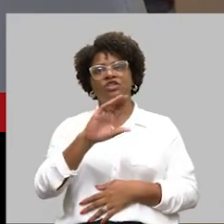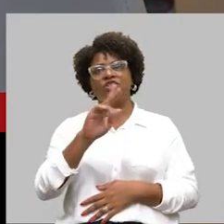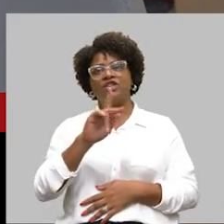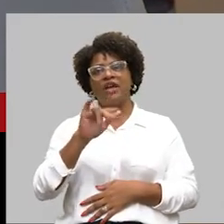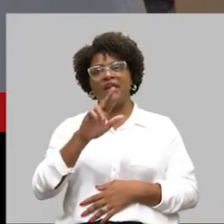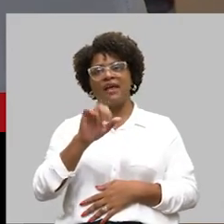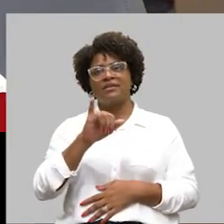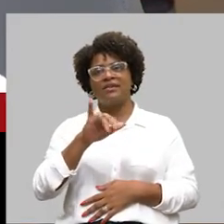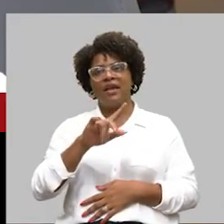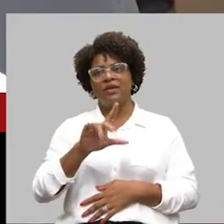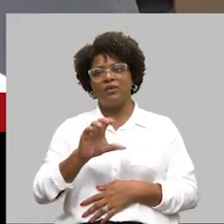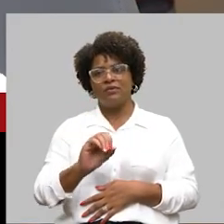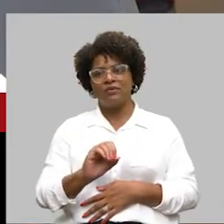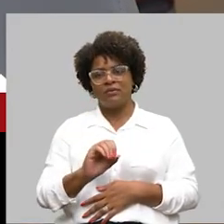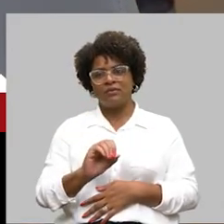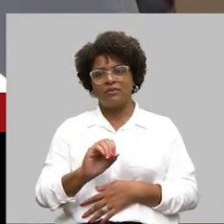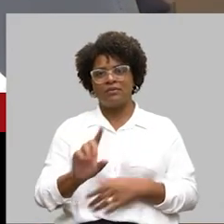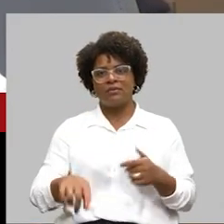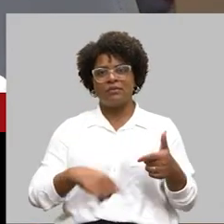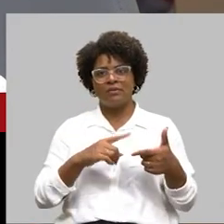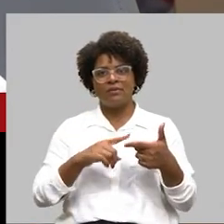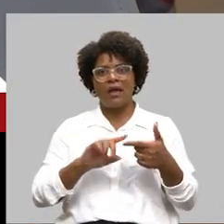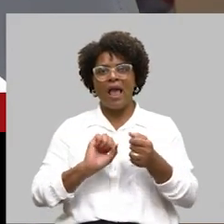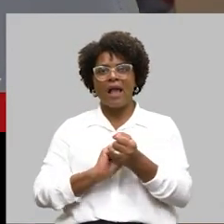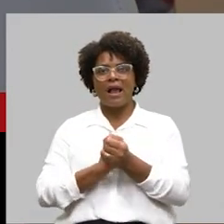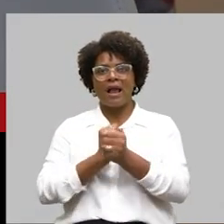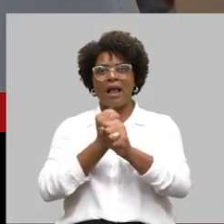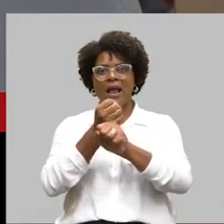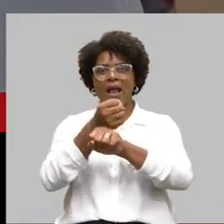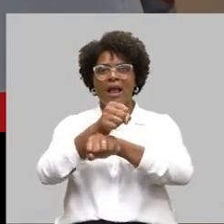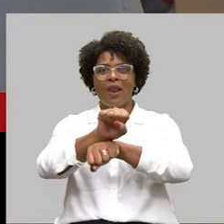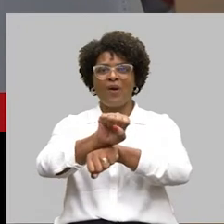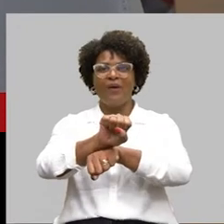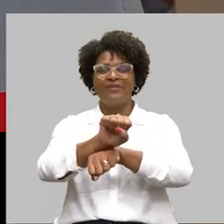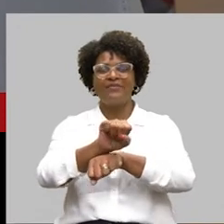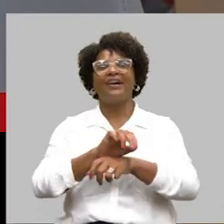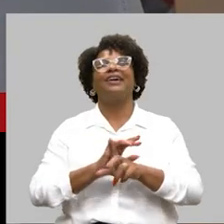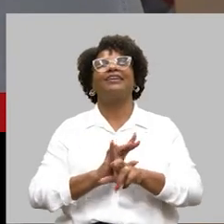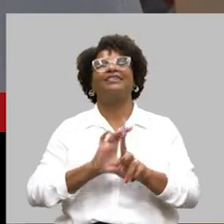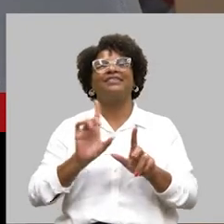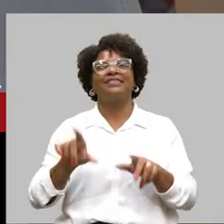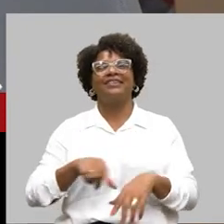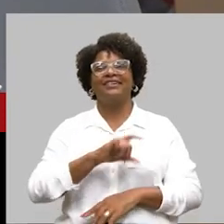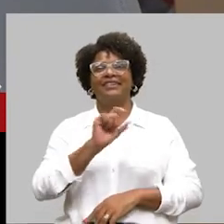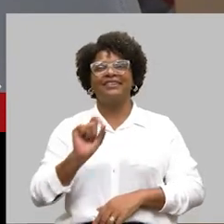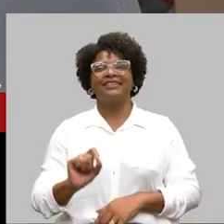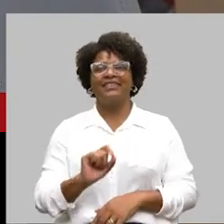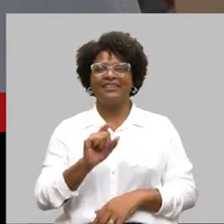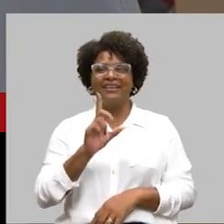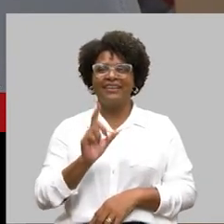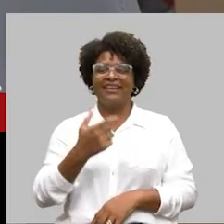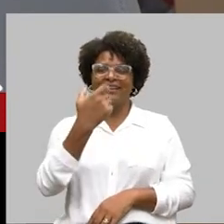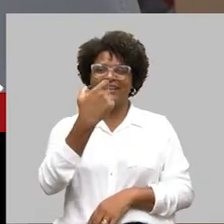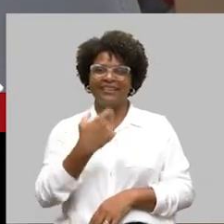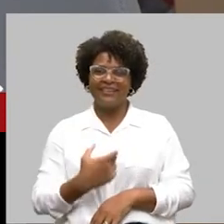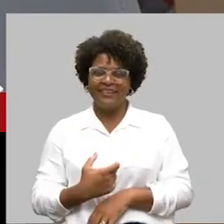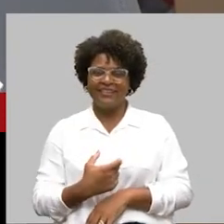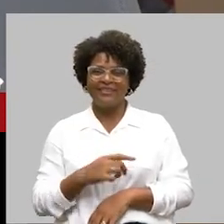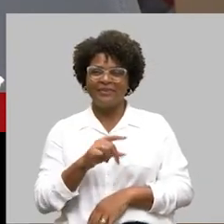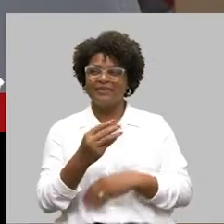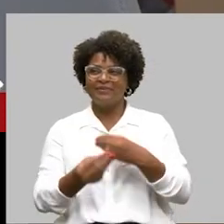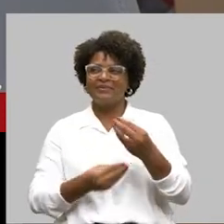que a gente só consegue entender a educação do Campo se entendermos quem são esses sujeitos como eles se